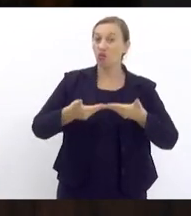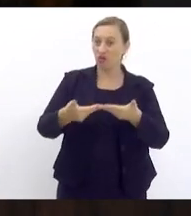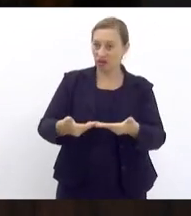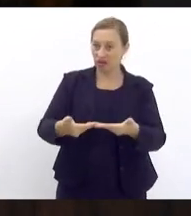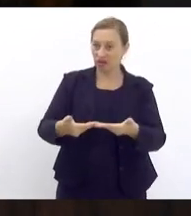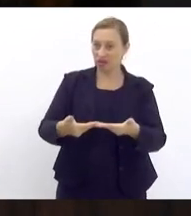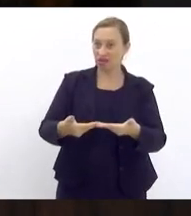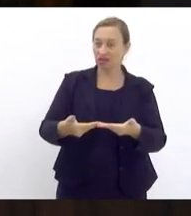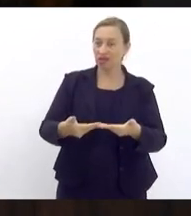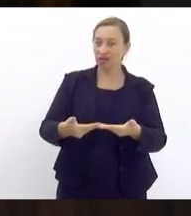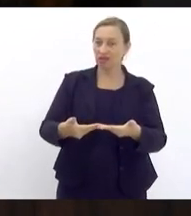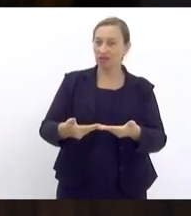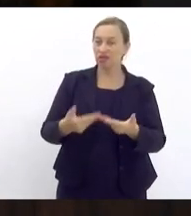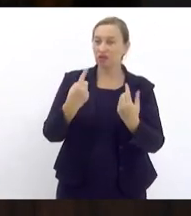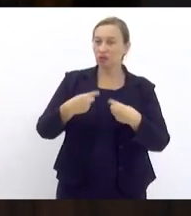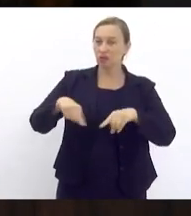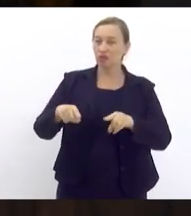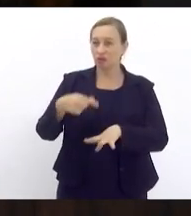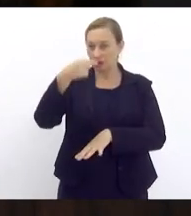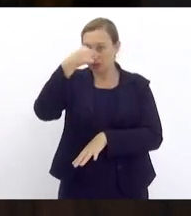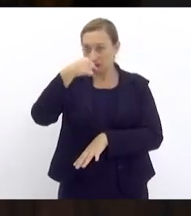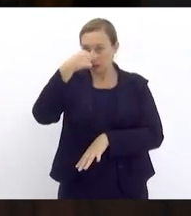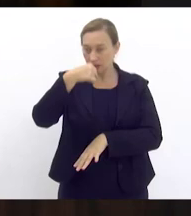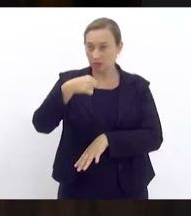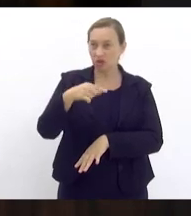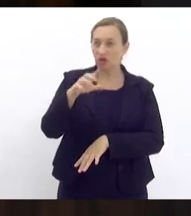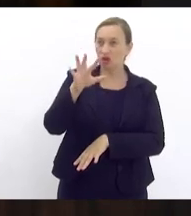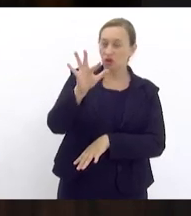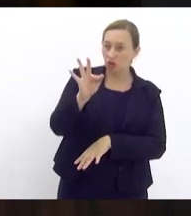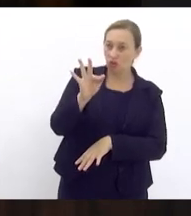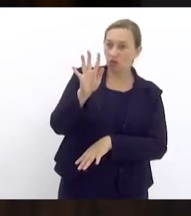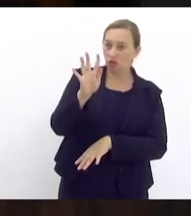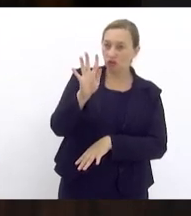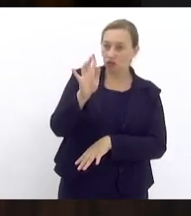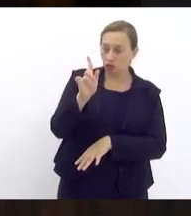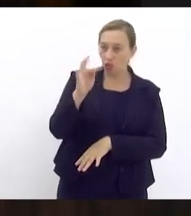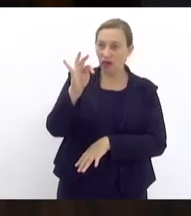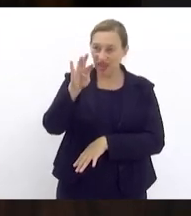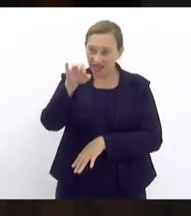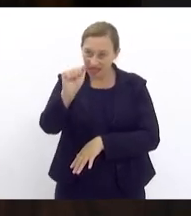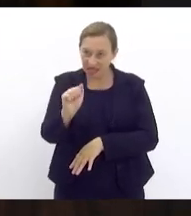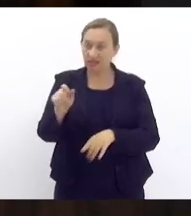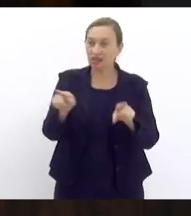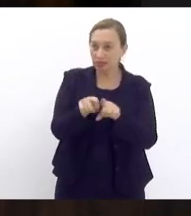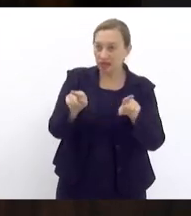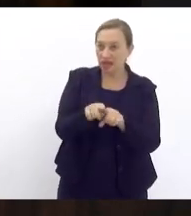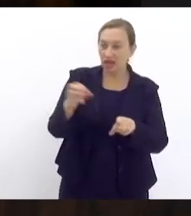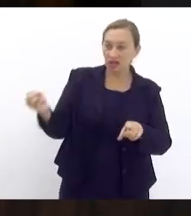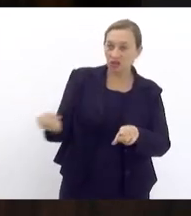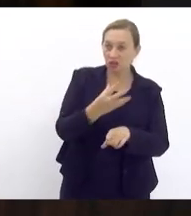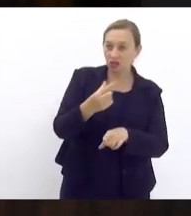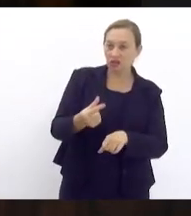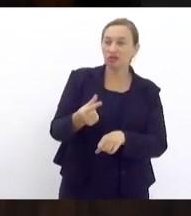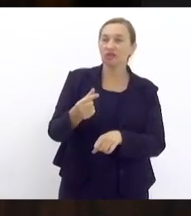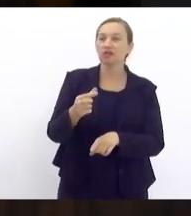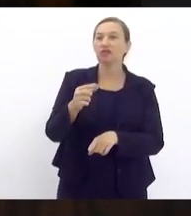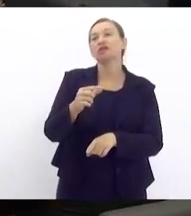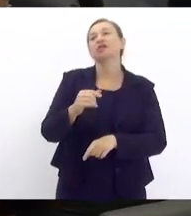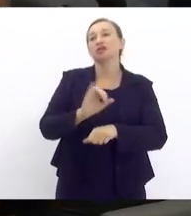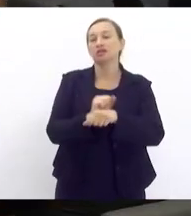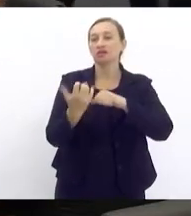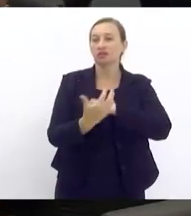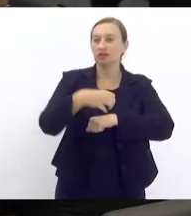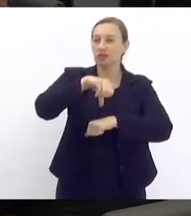a imunização contra a gripe influenza e também a nova vacina da covid-19 Deputado Rodrigo Amorim